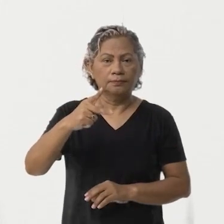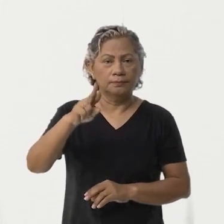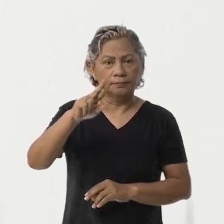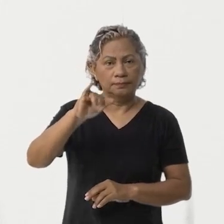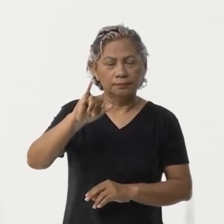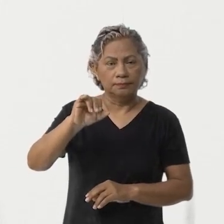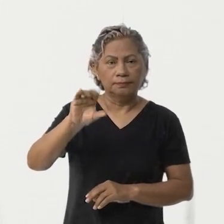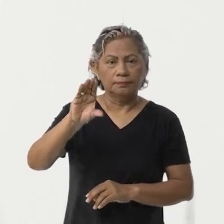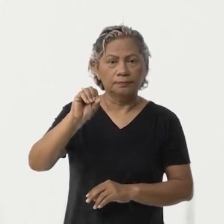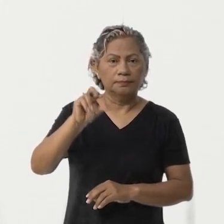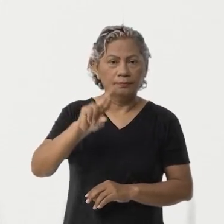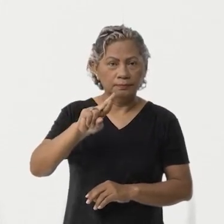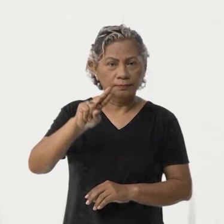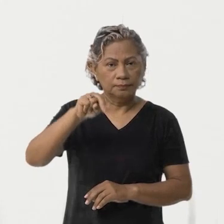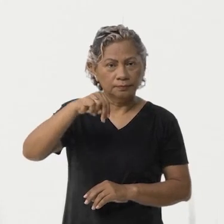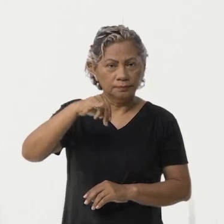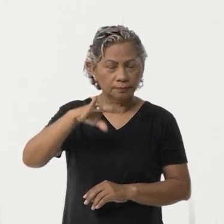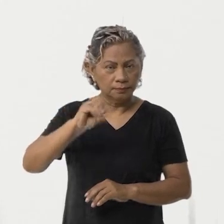Ok?